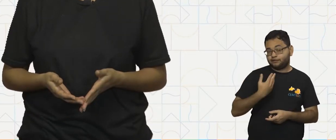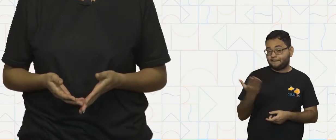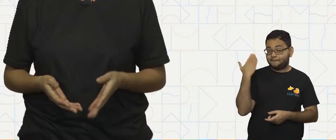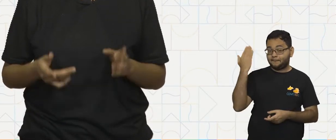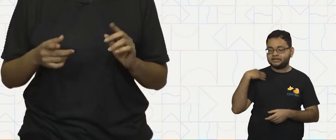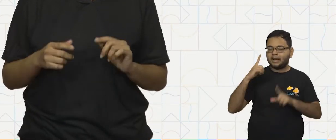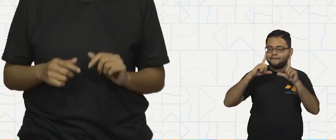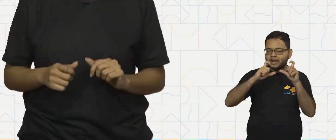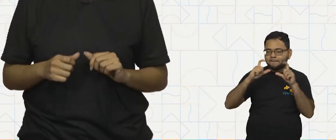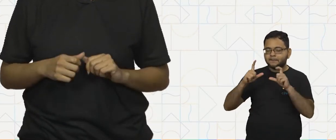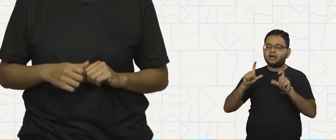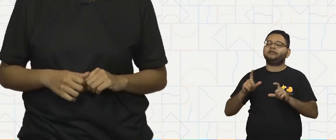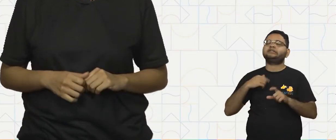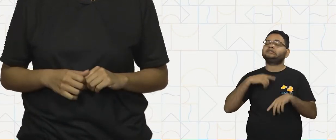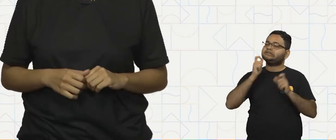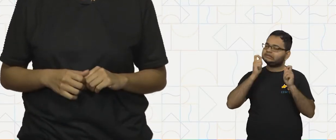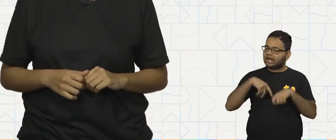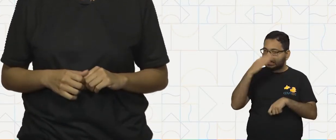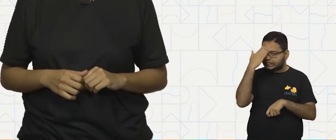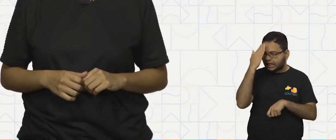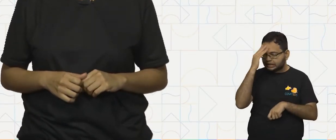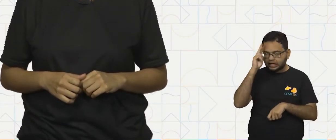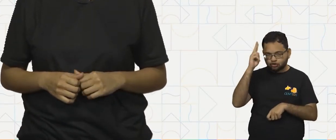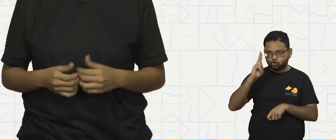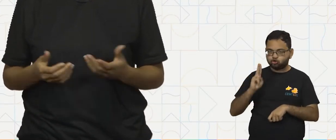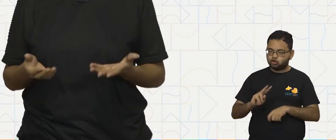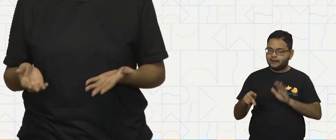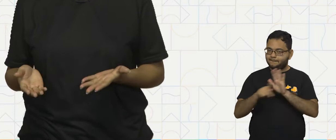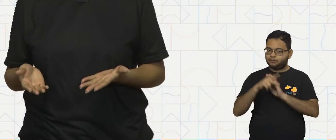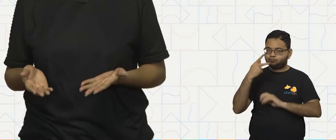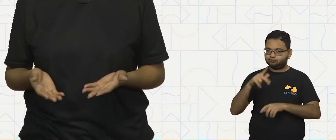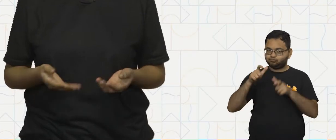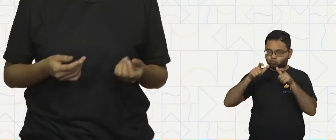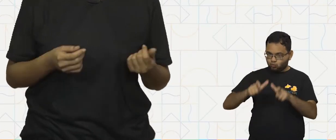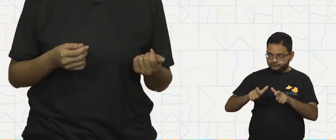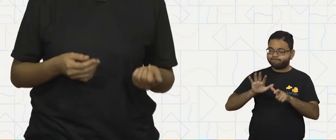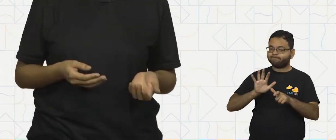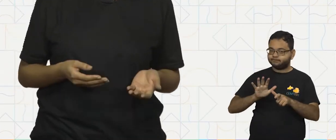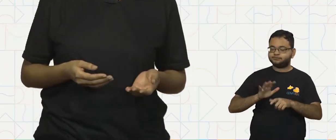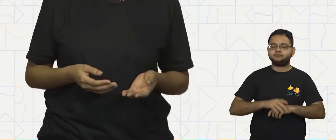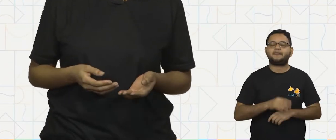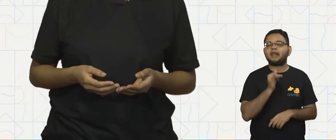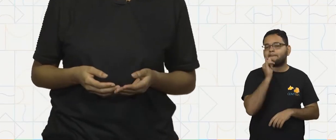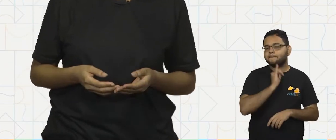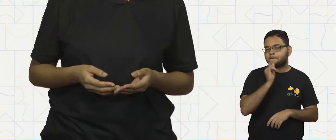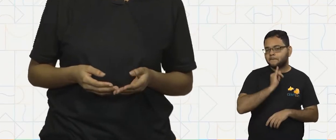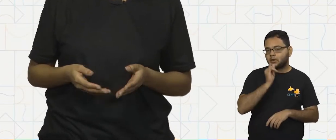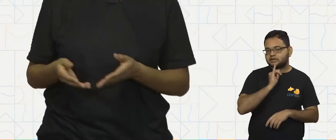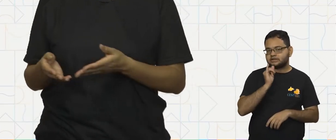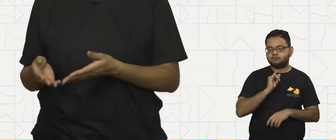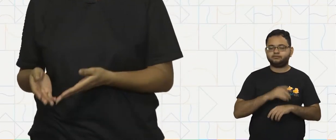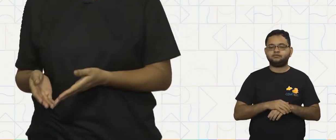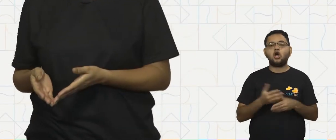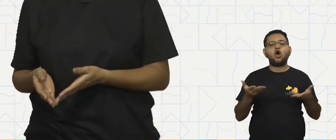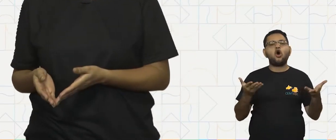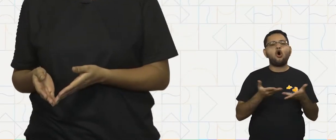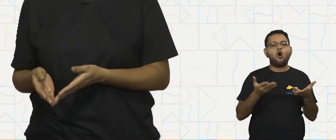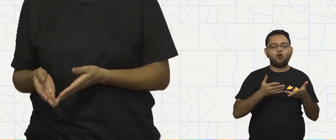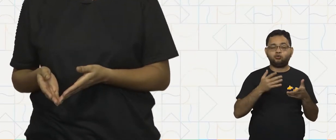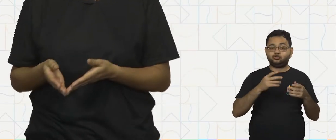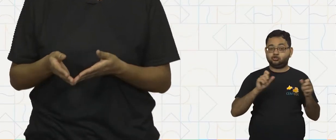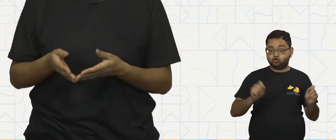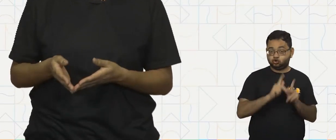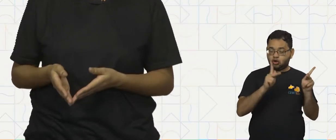naquela época, podemos recontar um fato histórico. De repente, onde hoje existe um shopping, existia uma